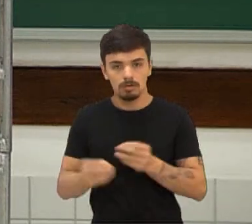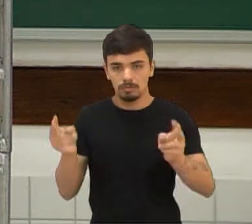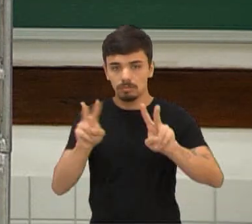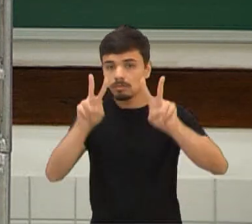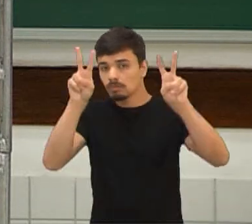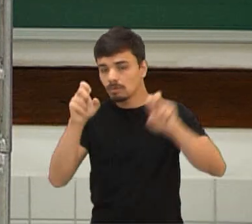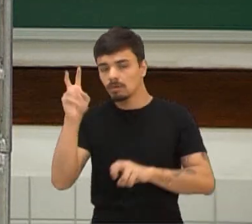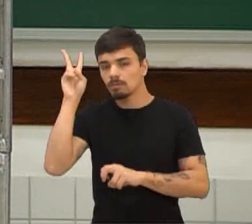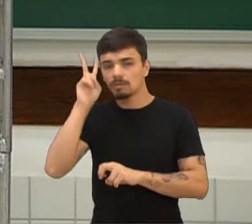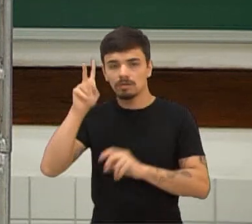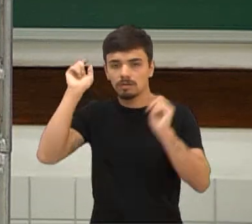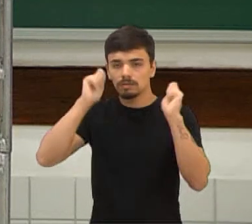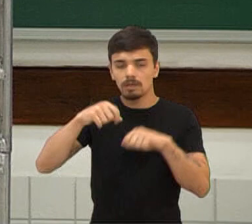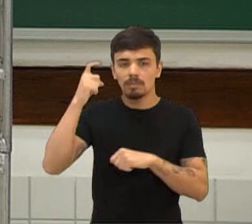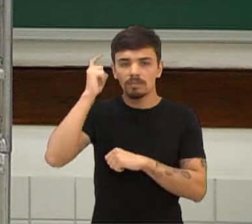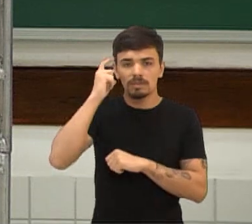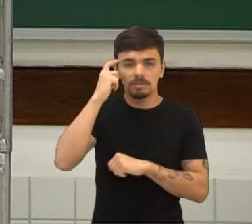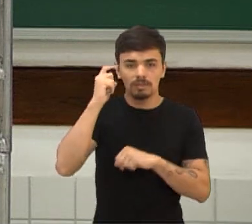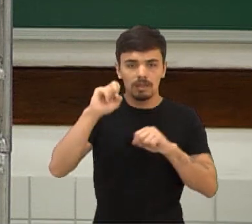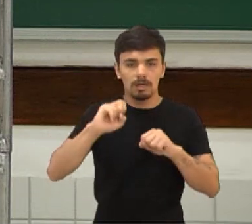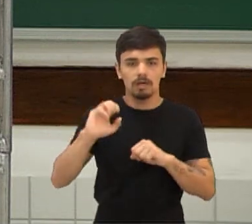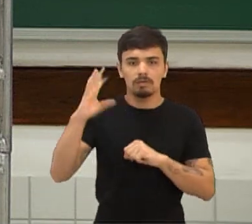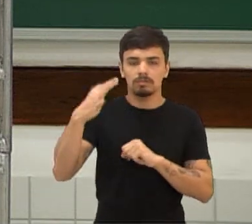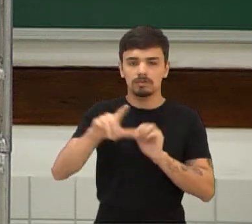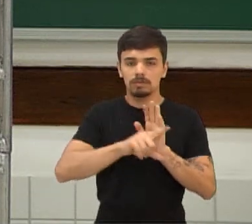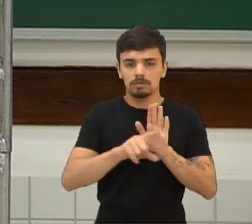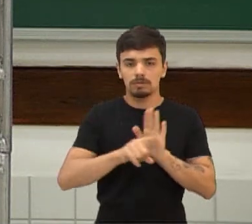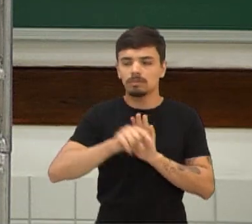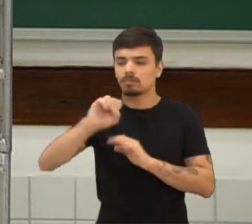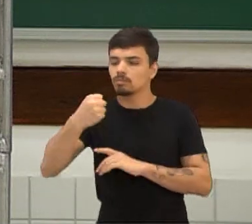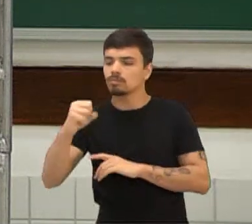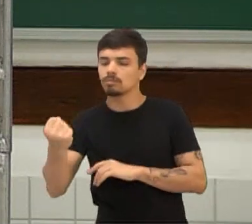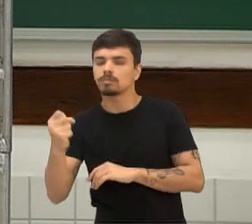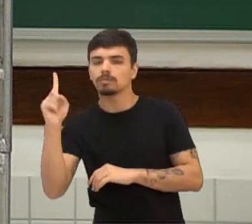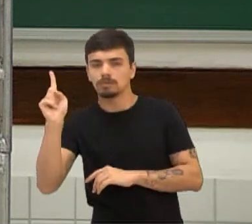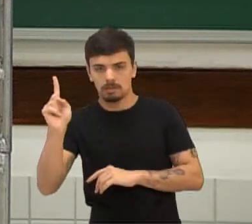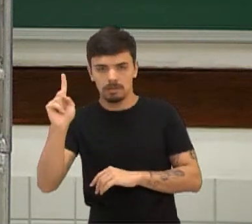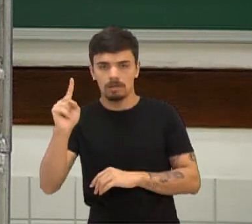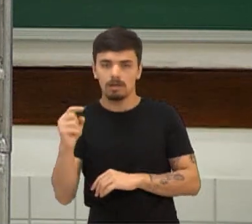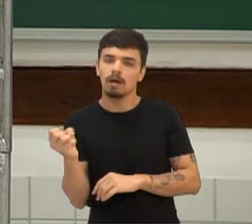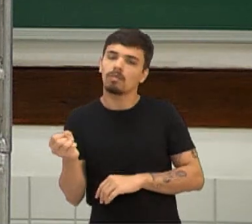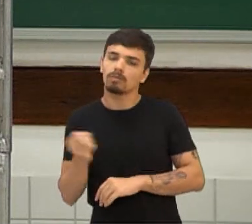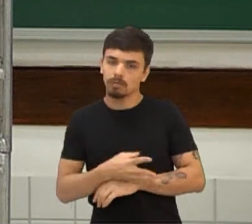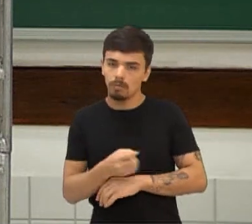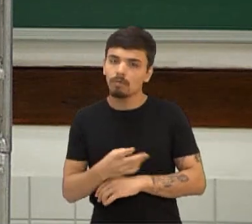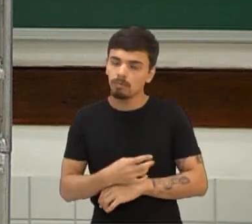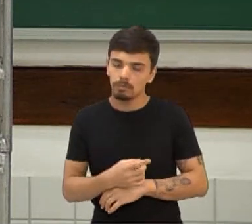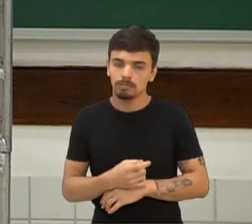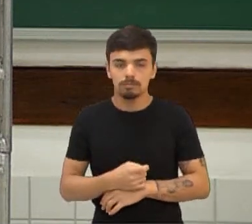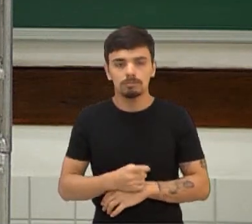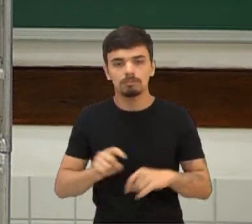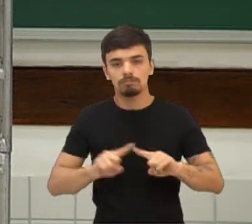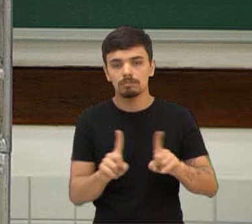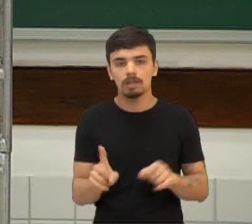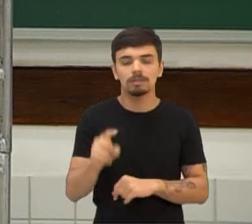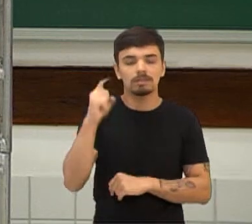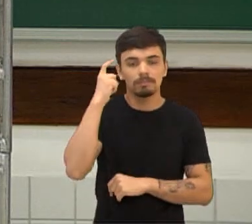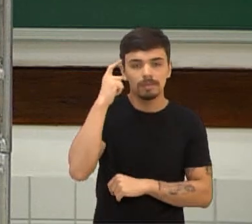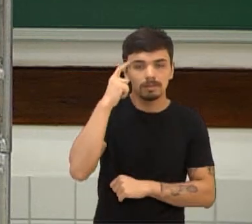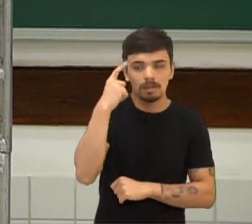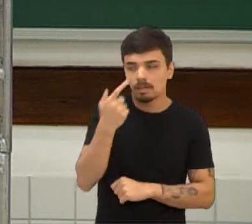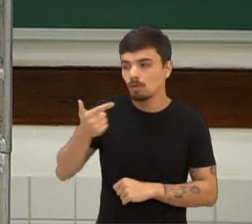históricos, a gente pode pensar que uma Constituição feita em 88, ela é bastante recente. Se a gente pensar, por exemplo, em